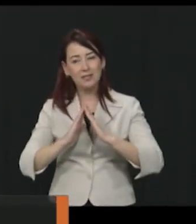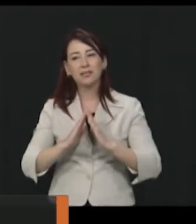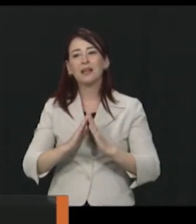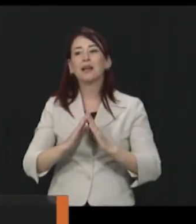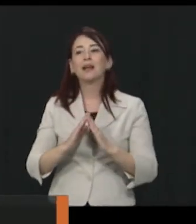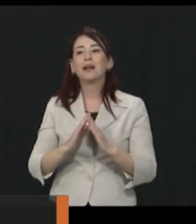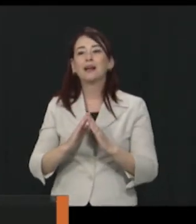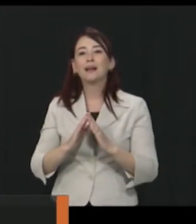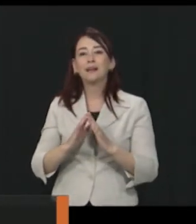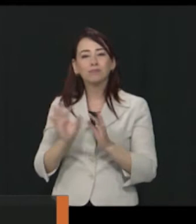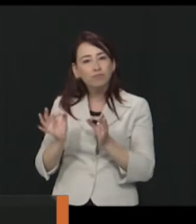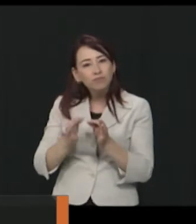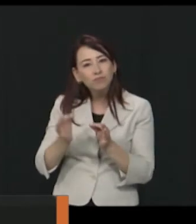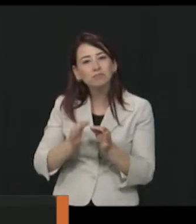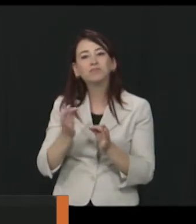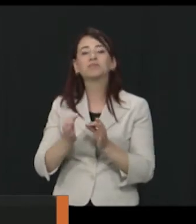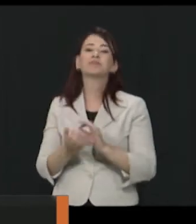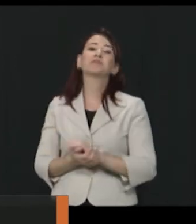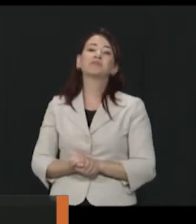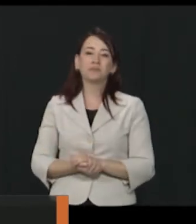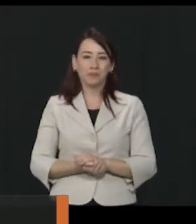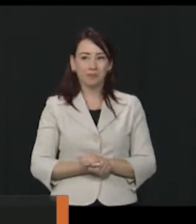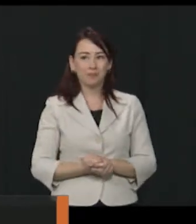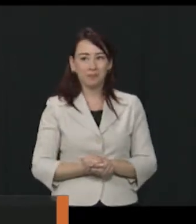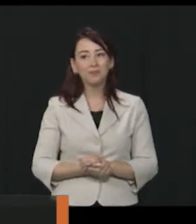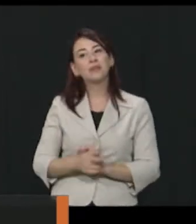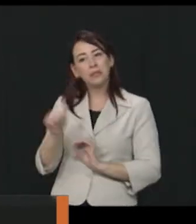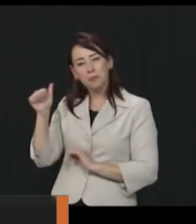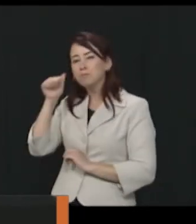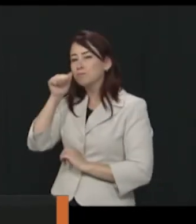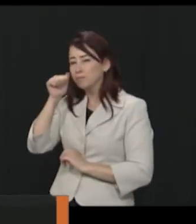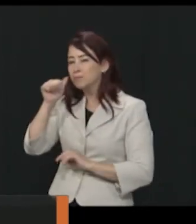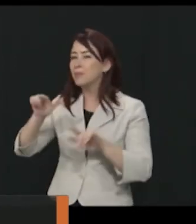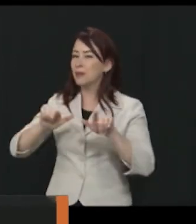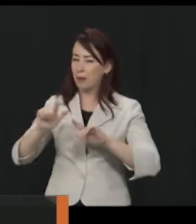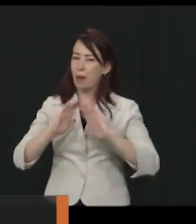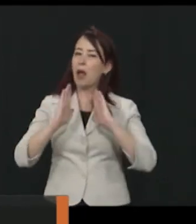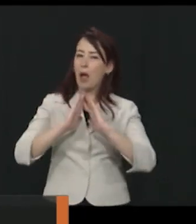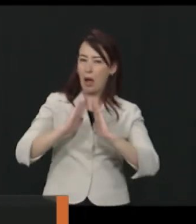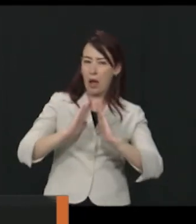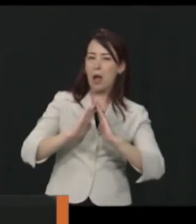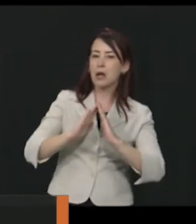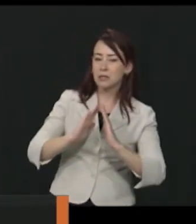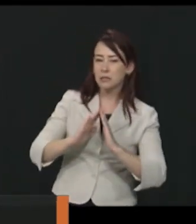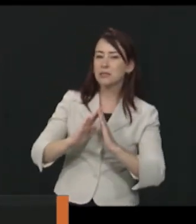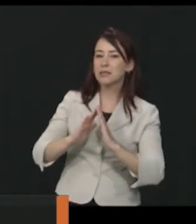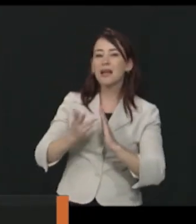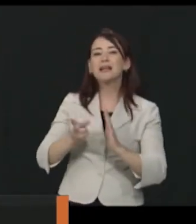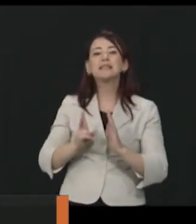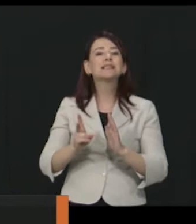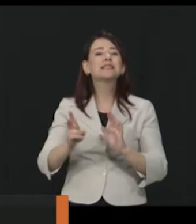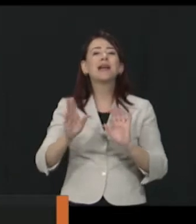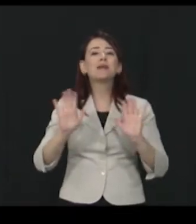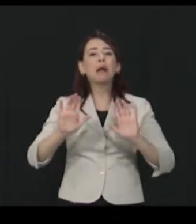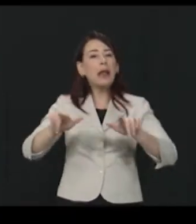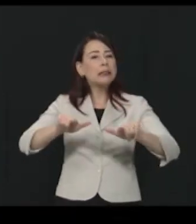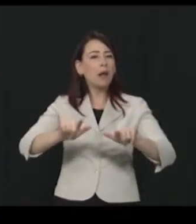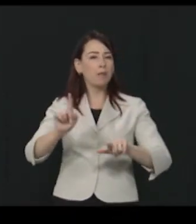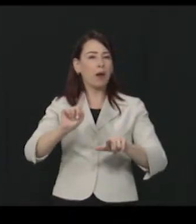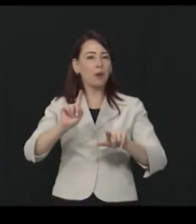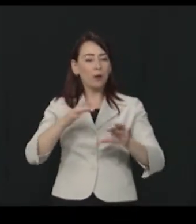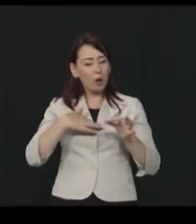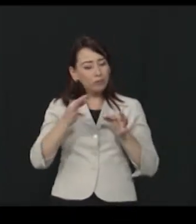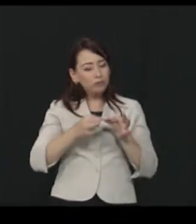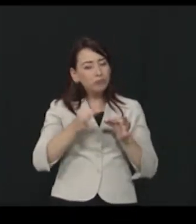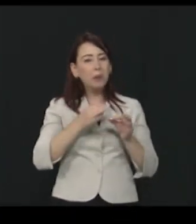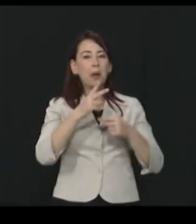crochê, Eu trabalho em casa e sempre trabalhei assim, para presentear, para ofertar, para